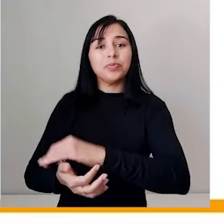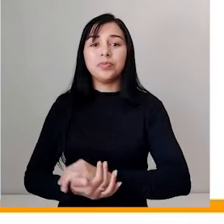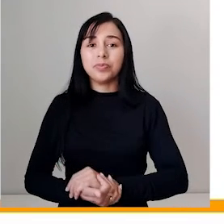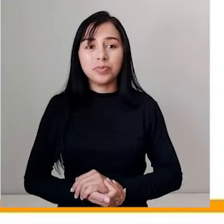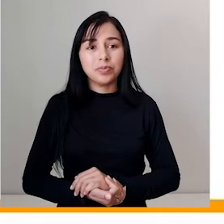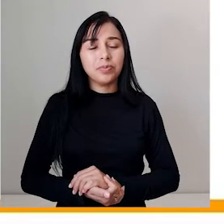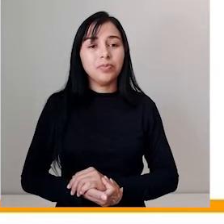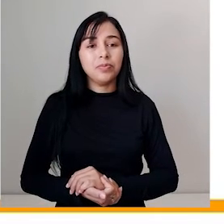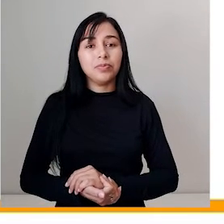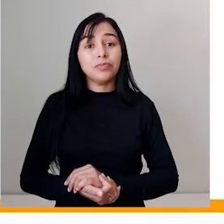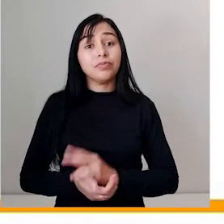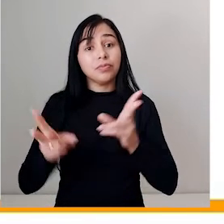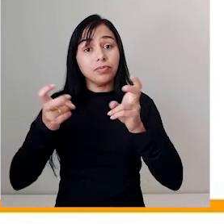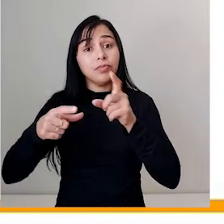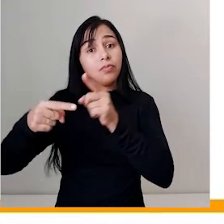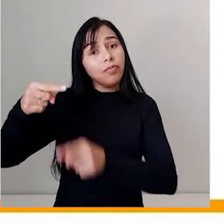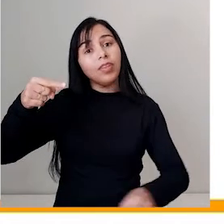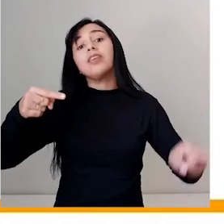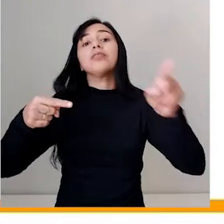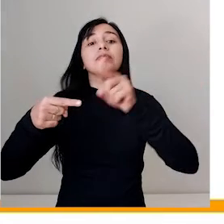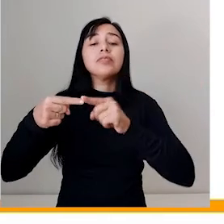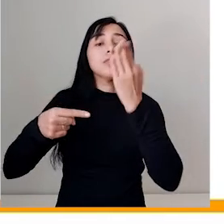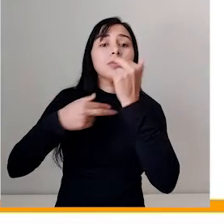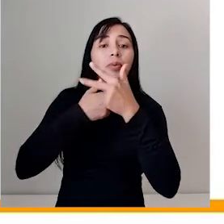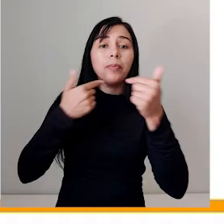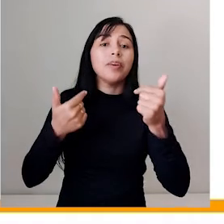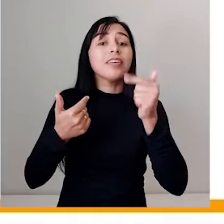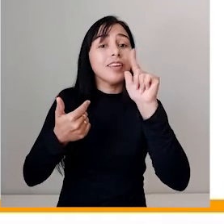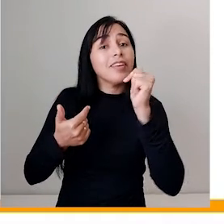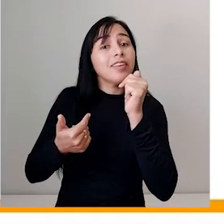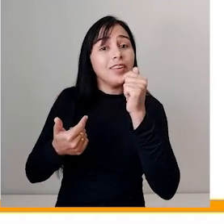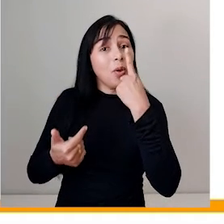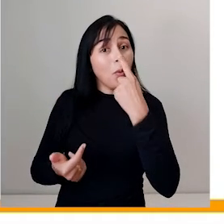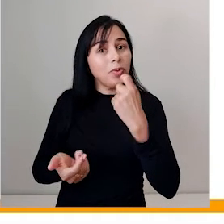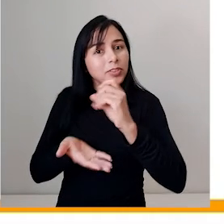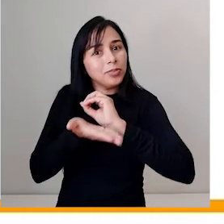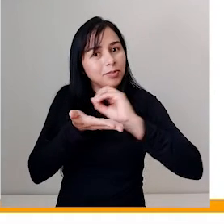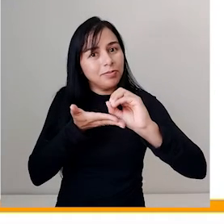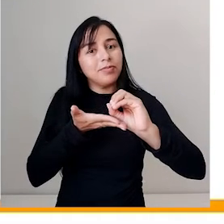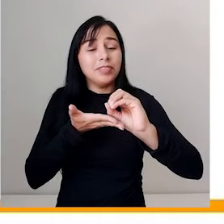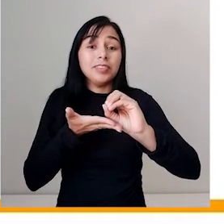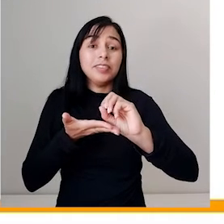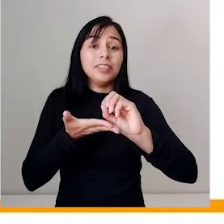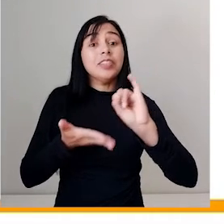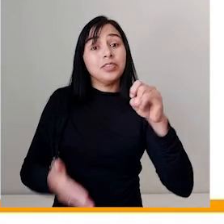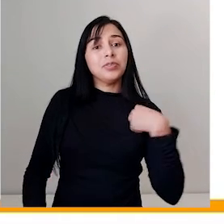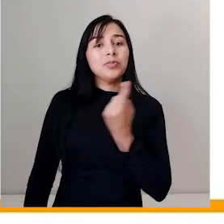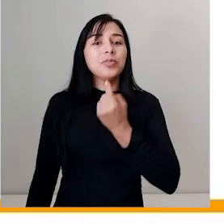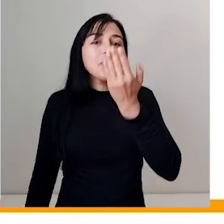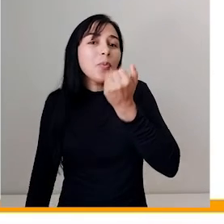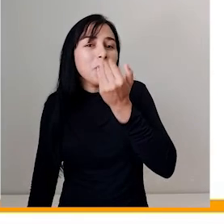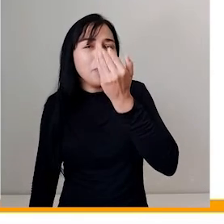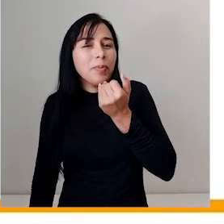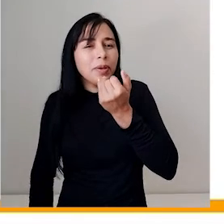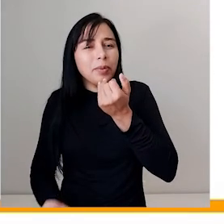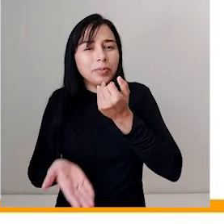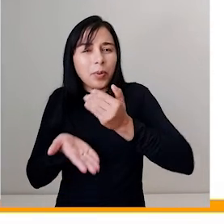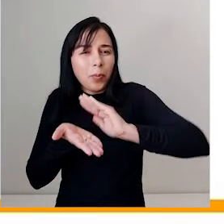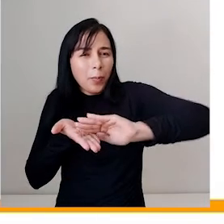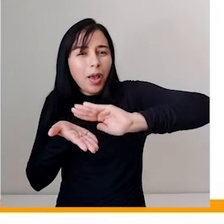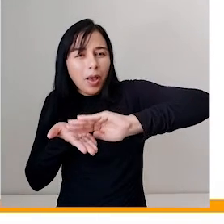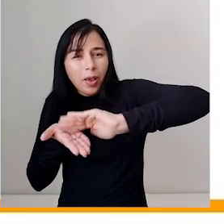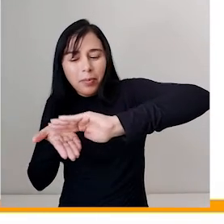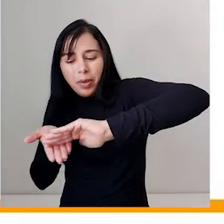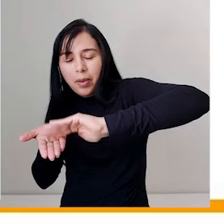orgânica. Quando comemos alimentos em nossas refeições, geralmente sobra alguma coisa.